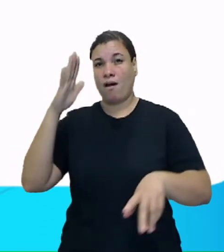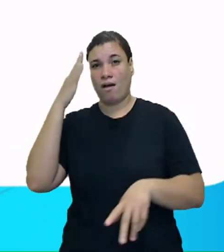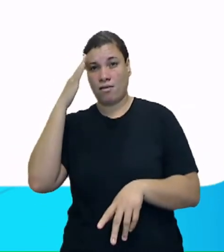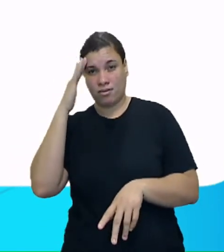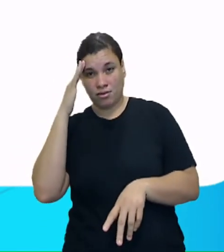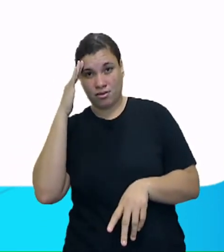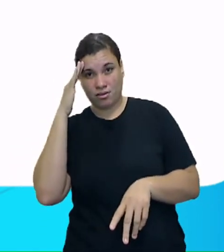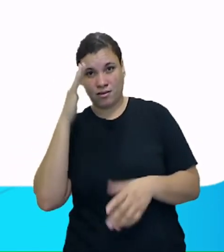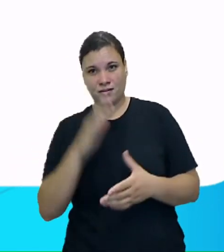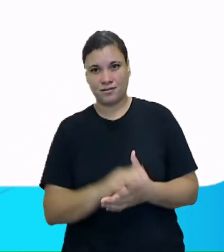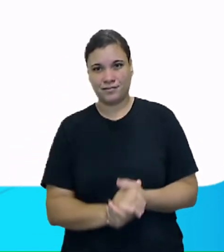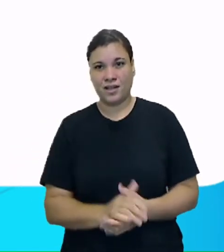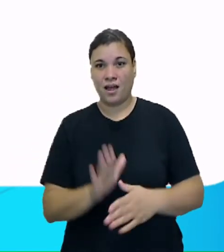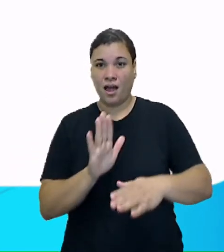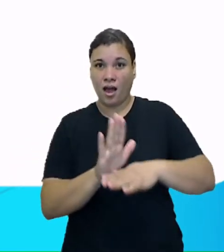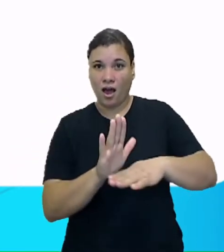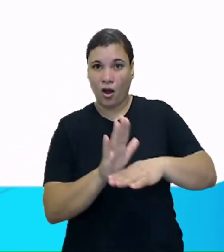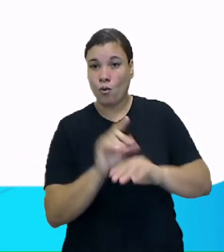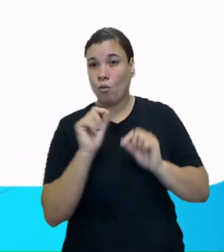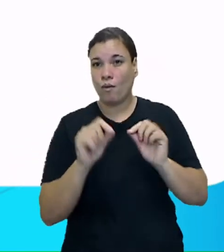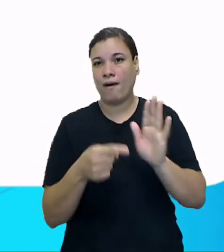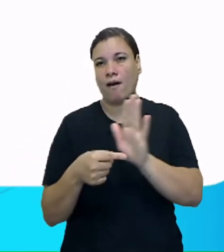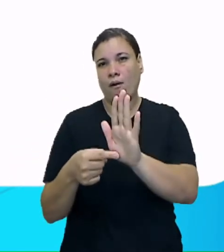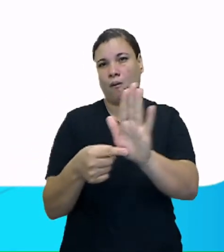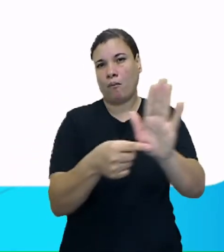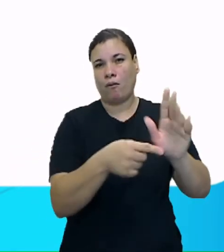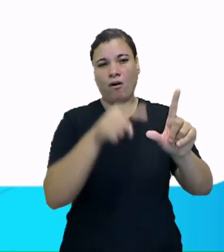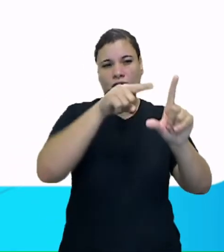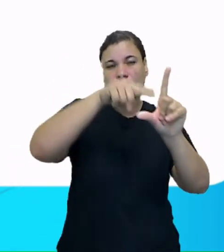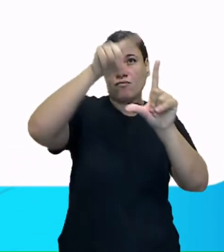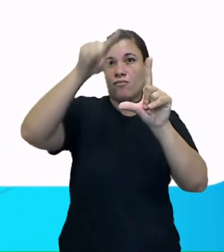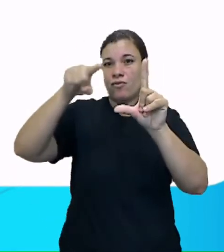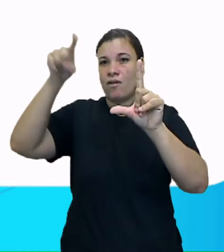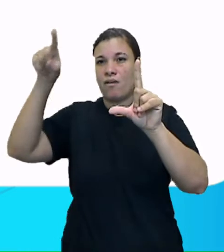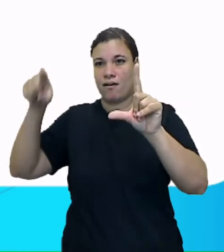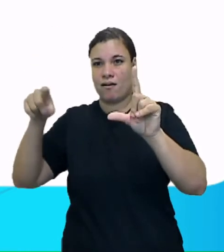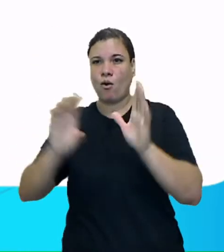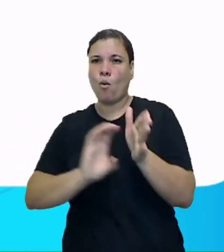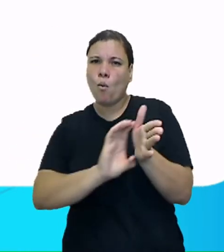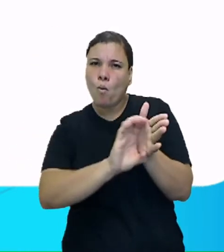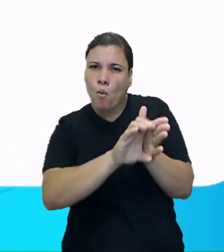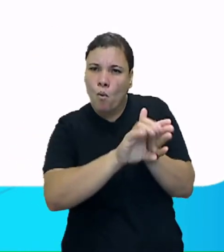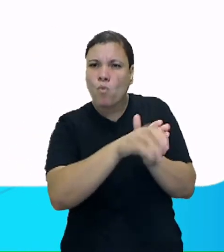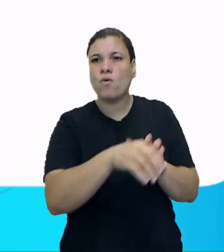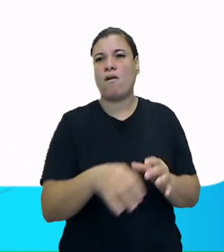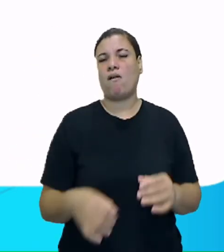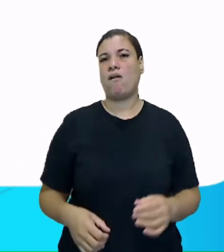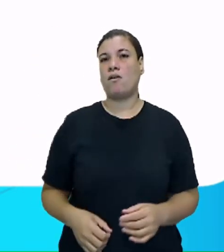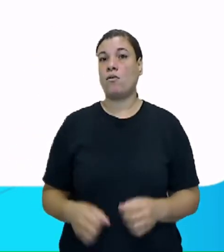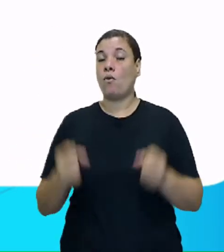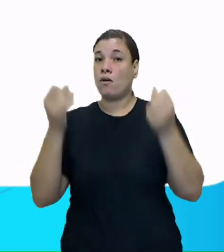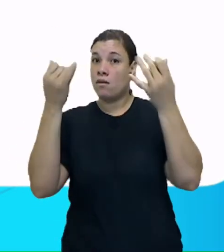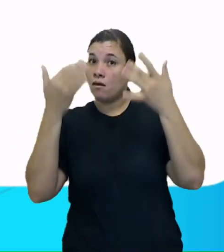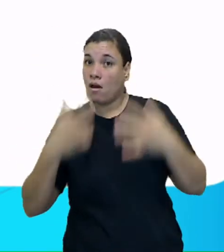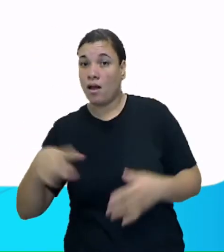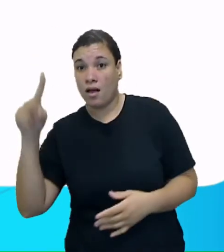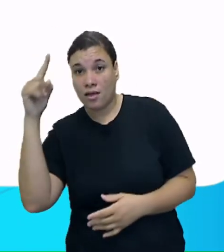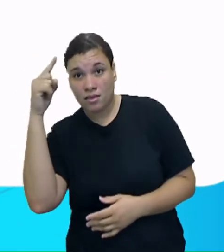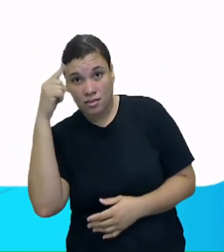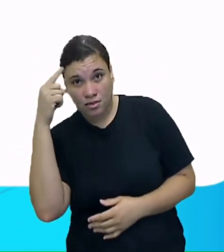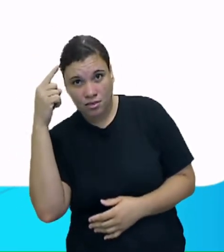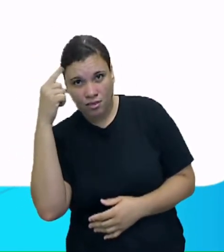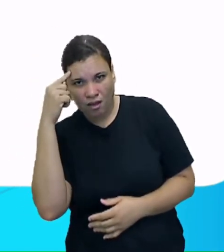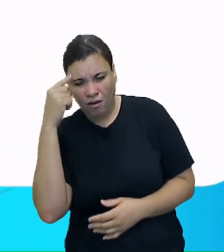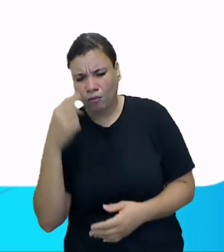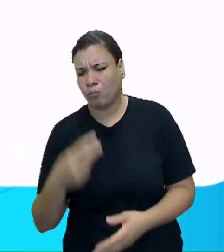ideias, conceitos e processos são utilizadas desde tempos pré-históricos. Podemos observar nessa